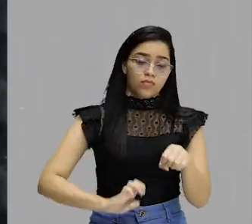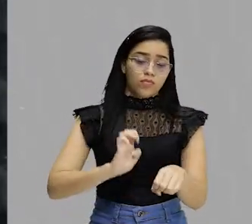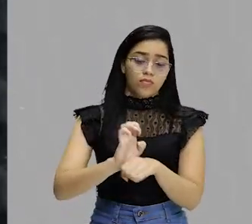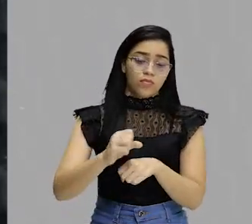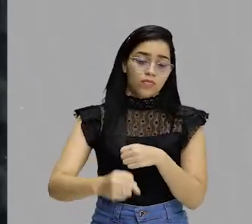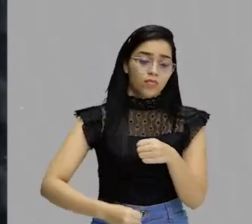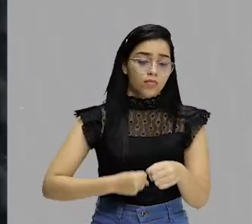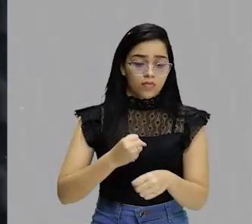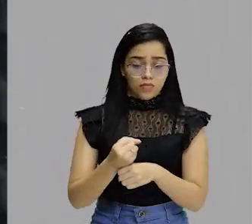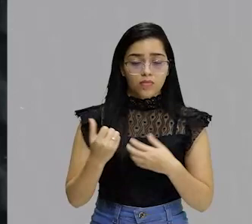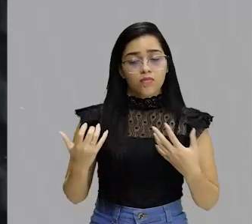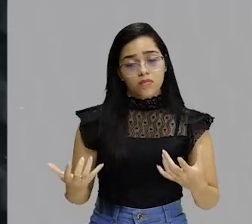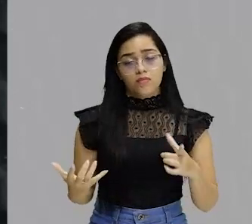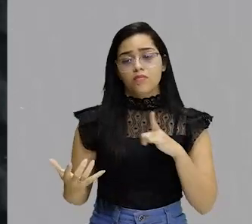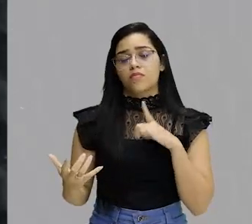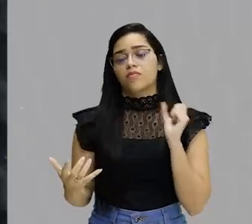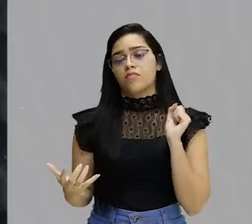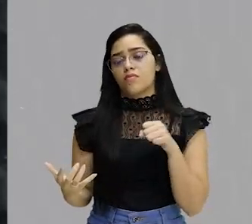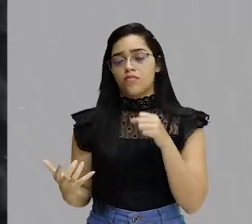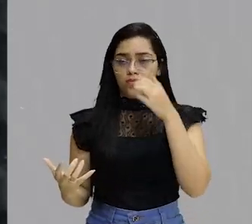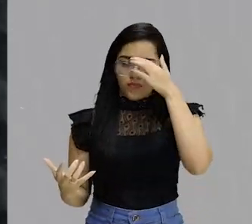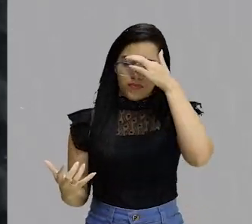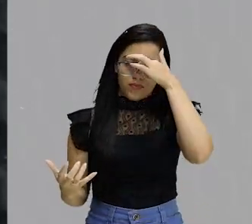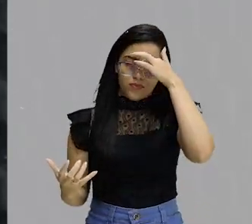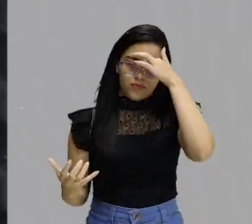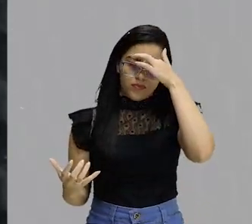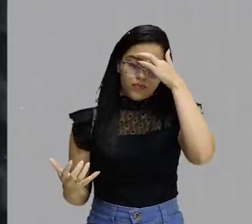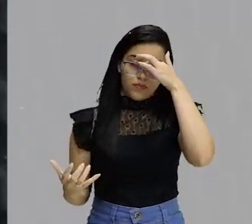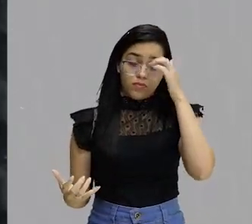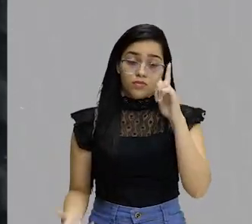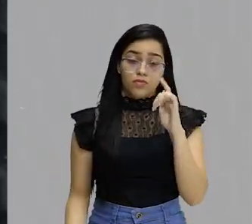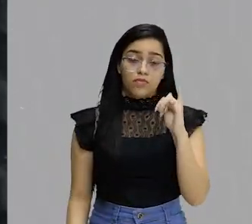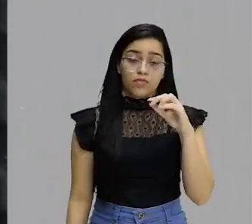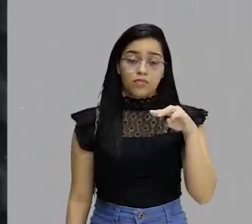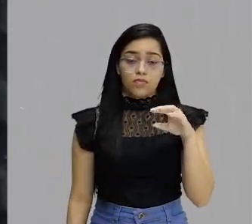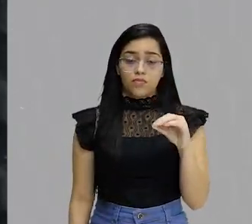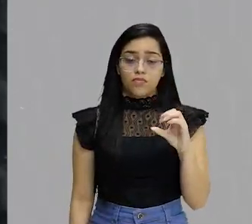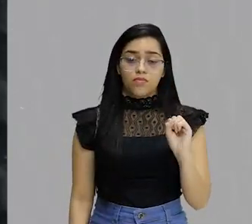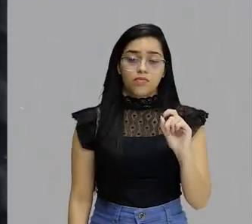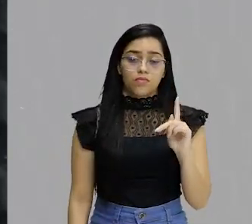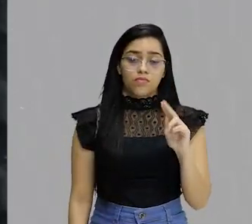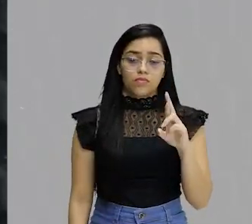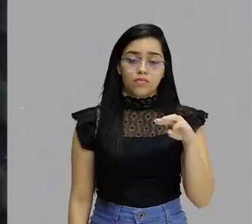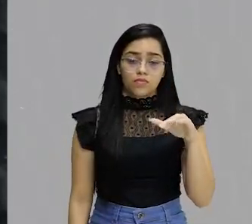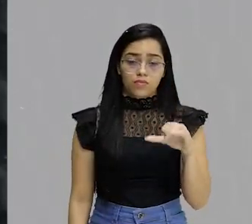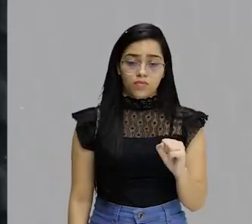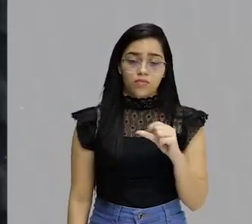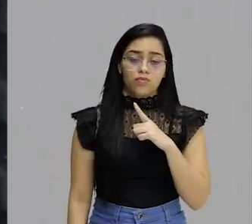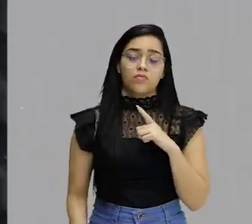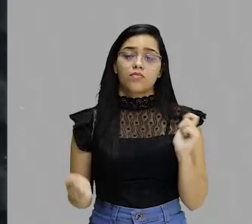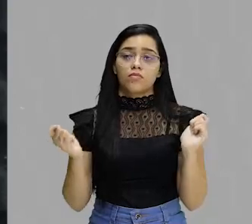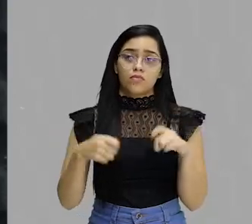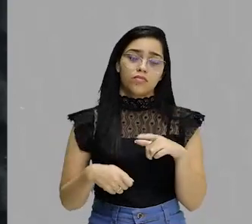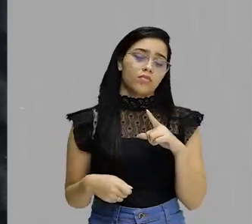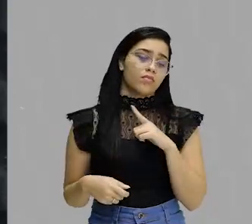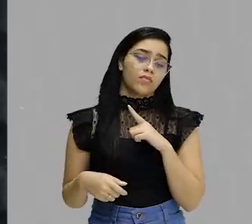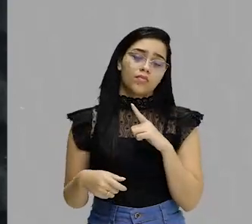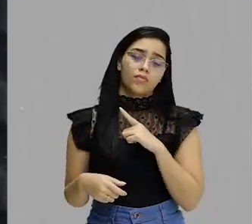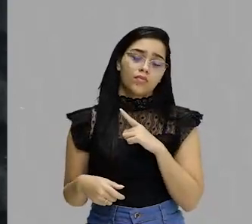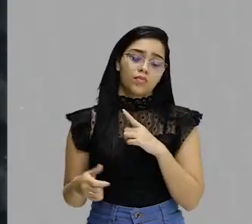aqui, ginkgo biloba, é um tipo também de gimnosperma. Inclusive, dessa planta dá para ser